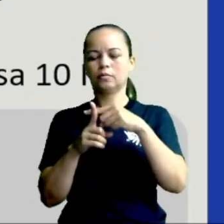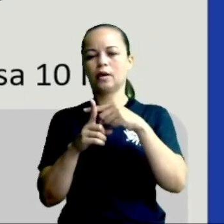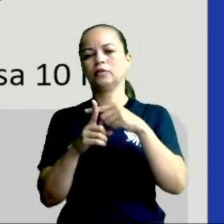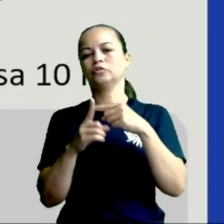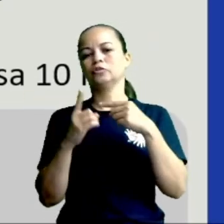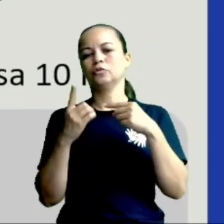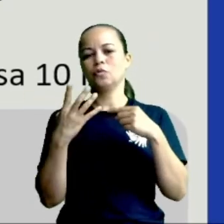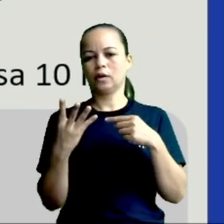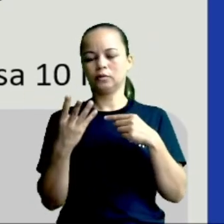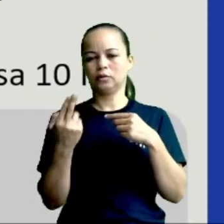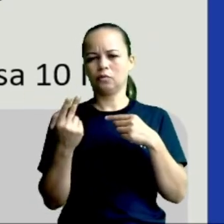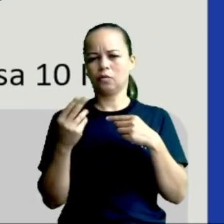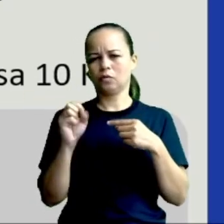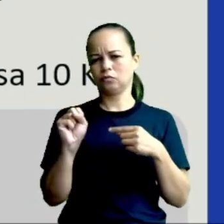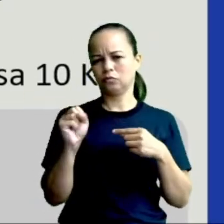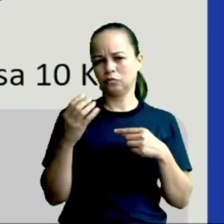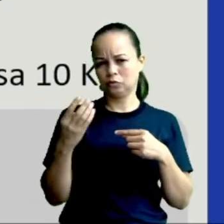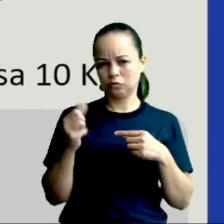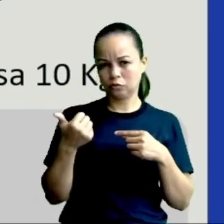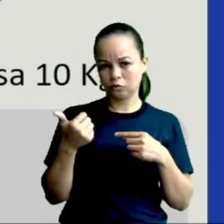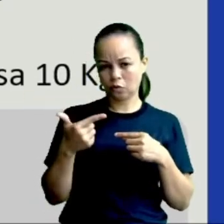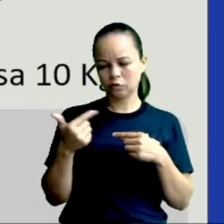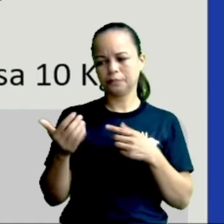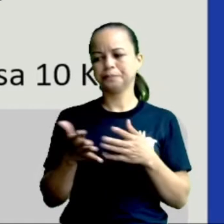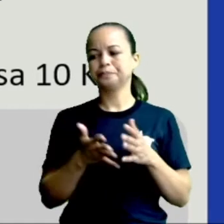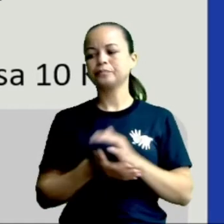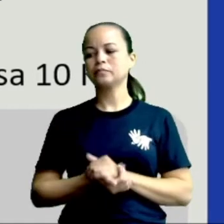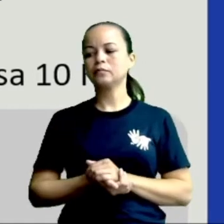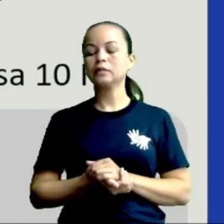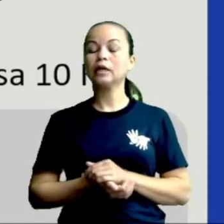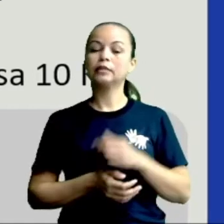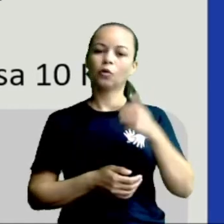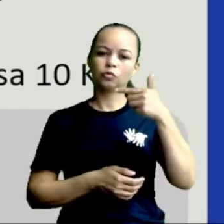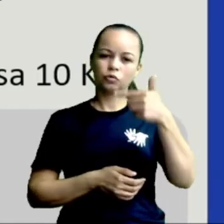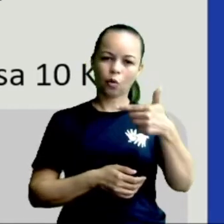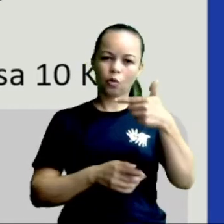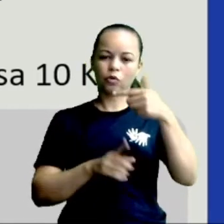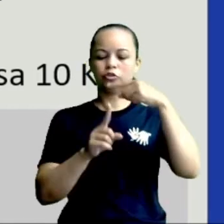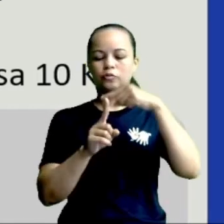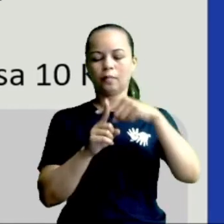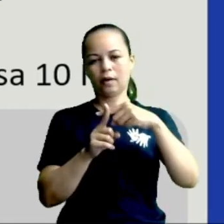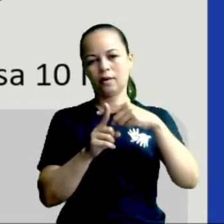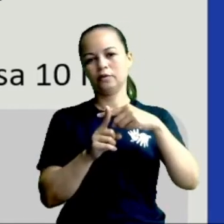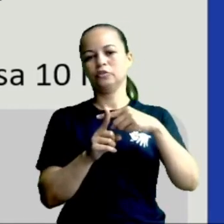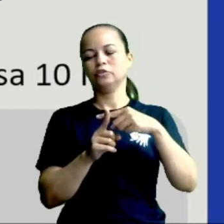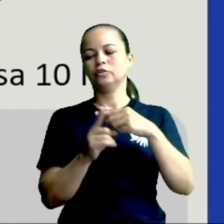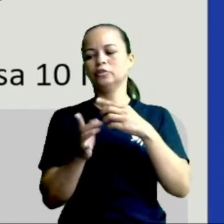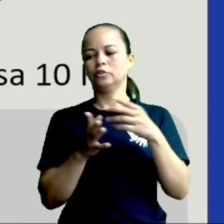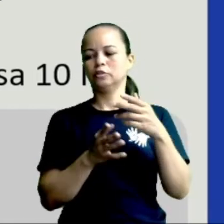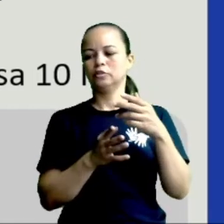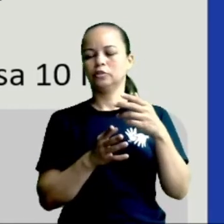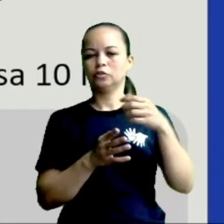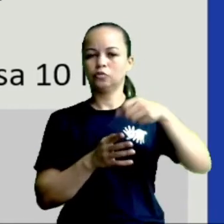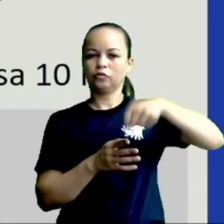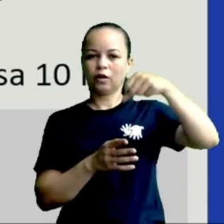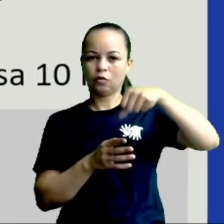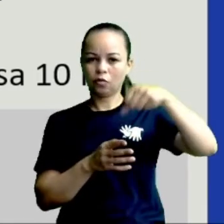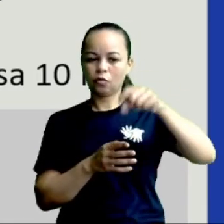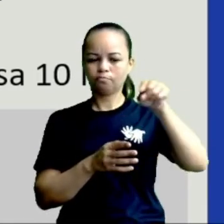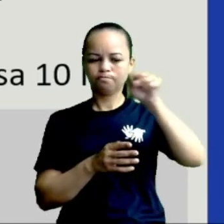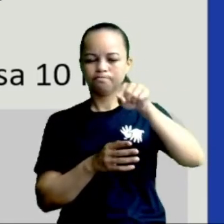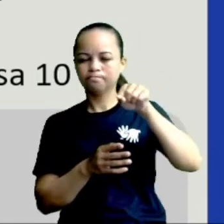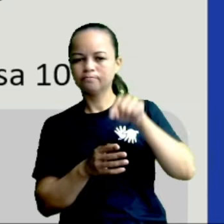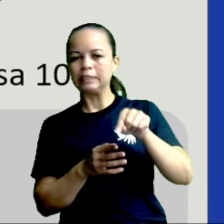4 = 12 tão quer que eu fiquei dois mais valor do pacote Verde igual a 12